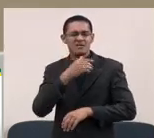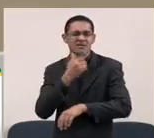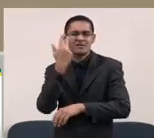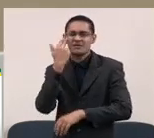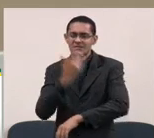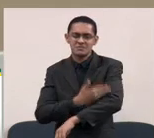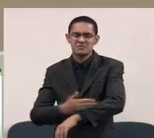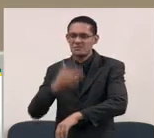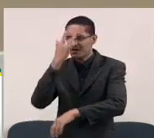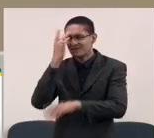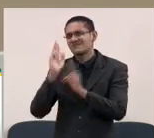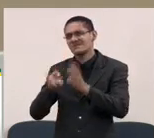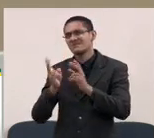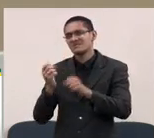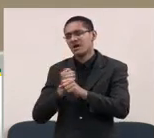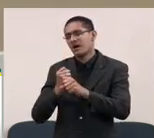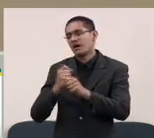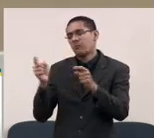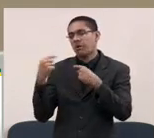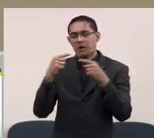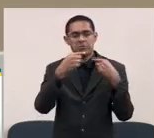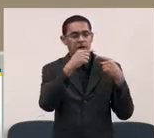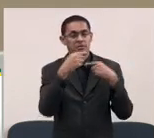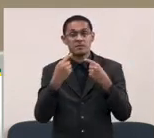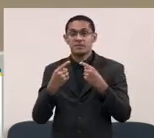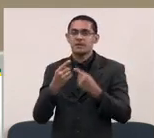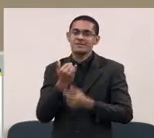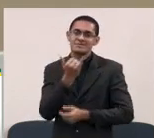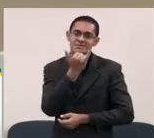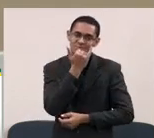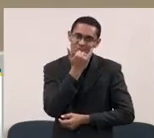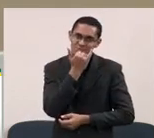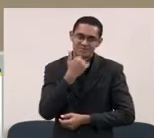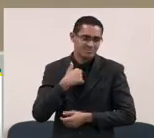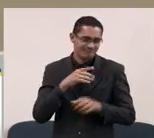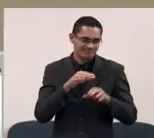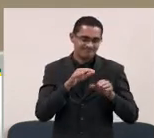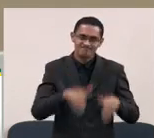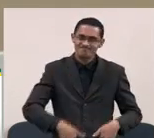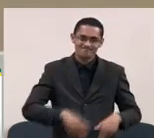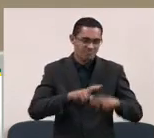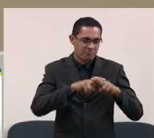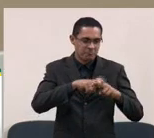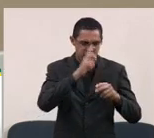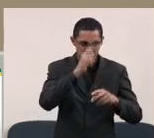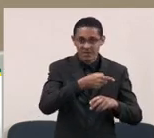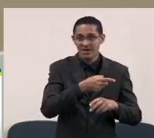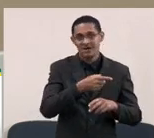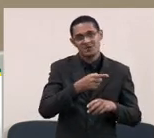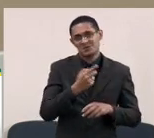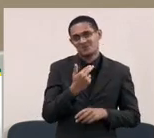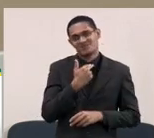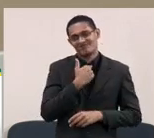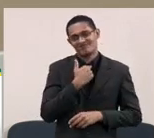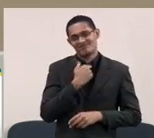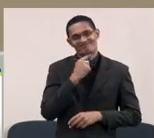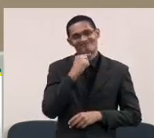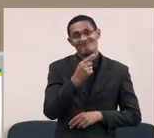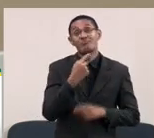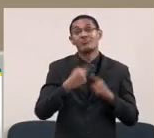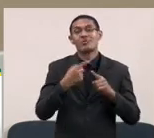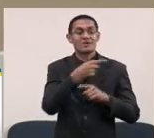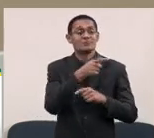grosserias, disse: "Infelizmente, eu não consigo controlar, porque o meu filho tem uma síndrome e eu não